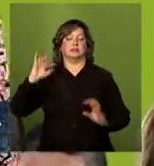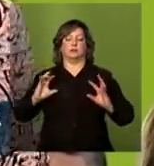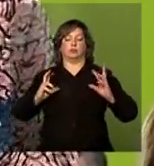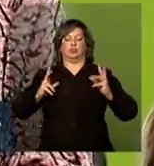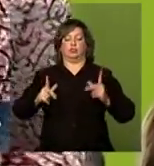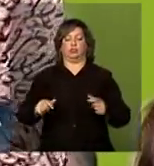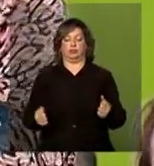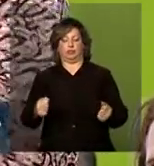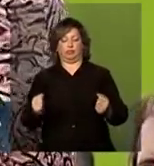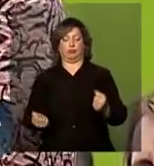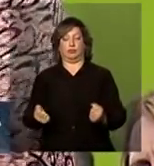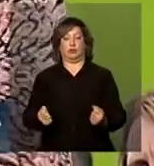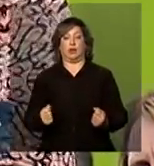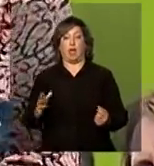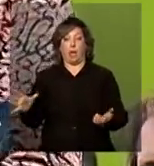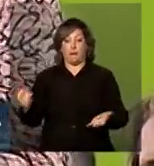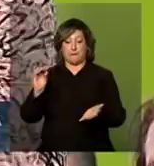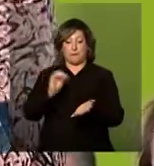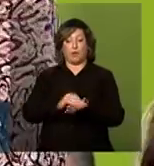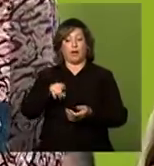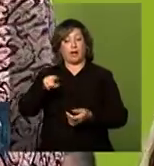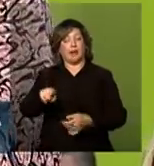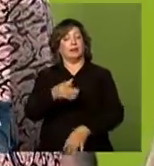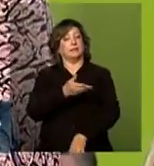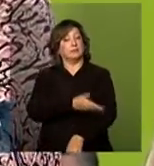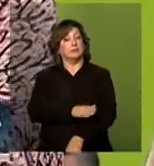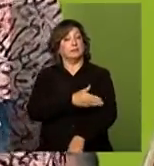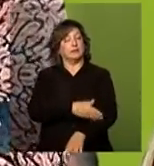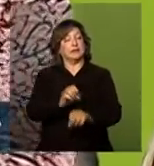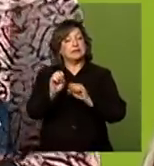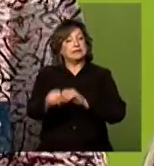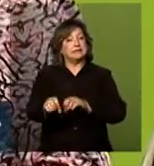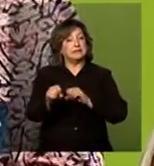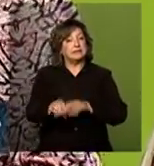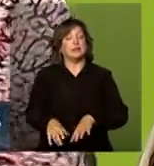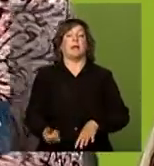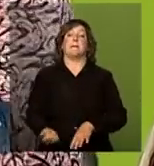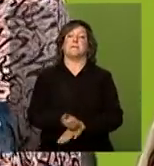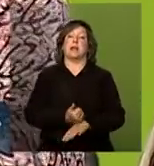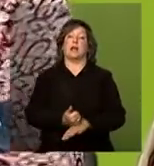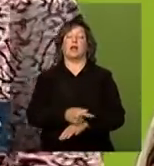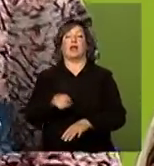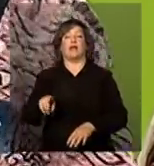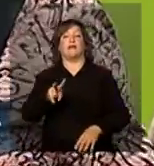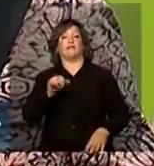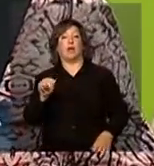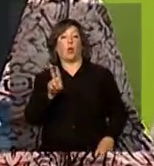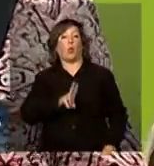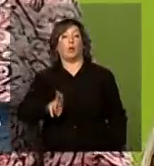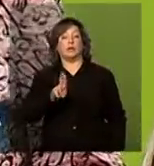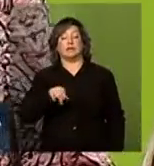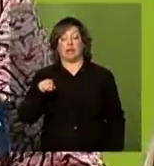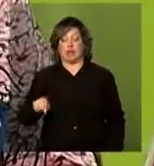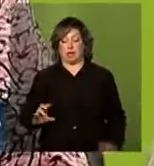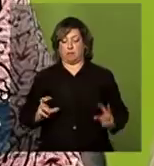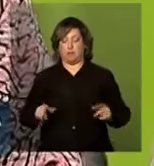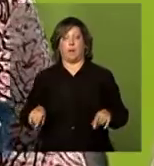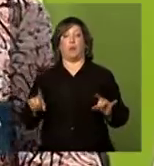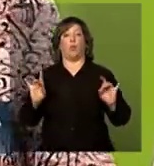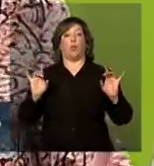máquinas olha coloca ele para fazer o curso que vai ser melhor porque ele vai operar uma máquina mais